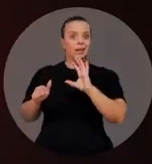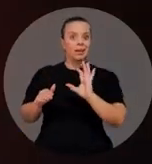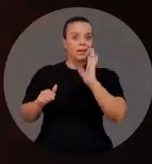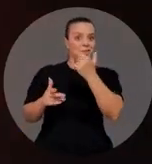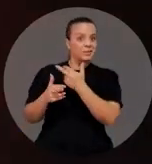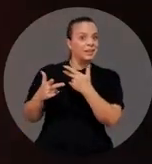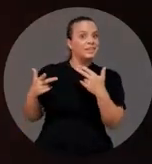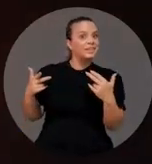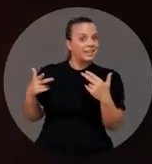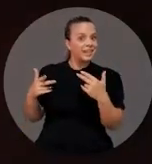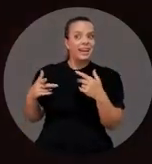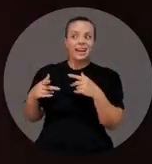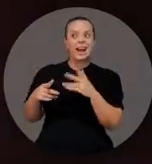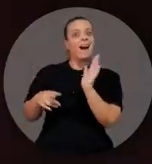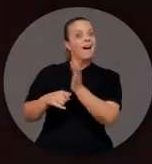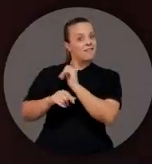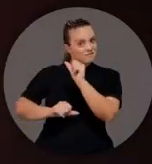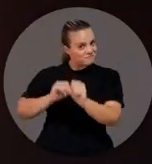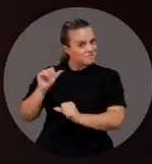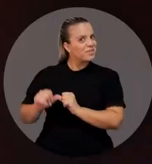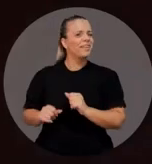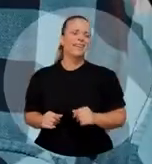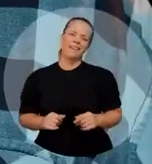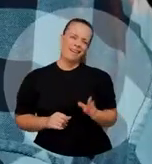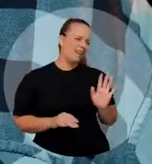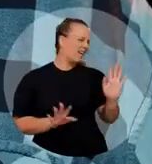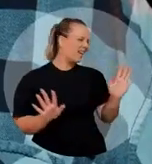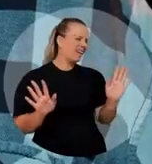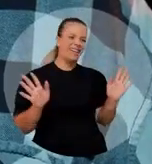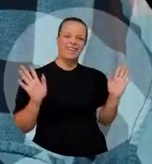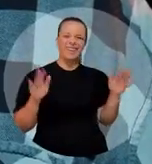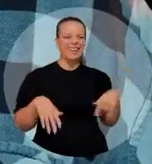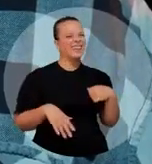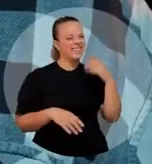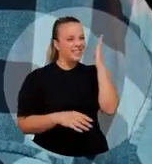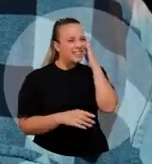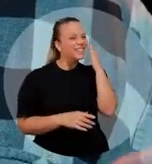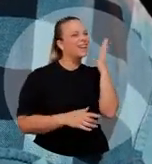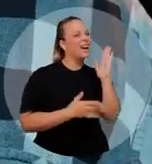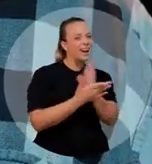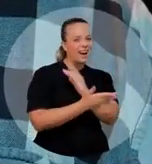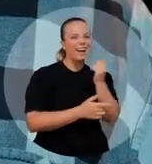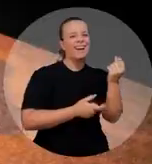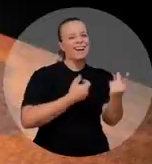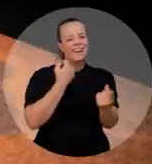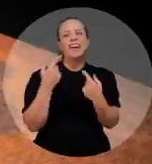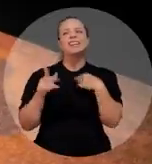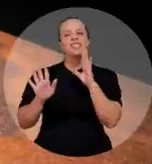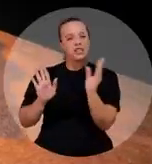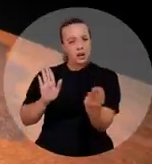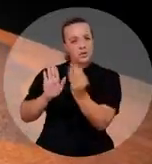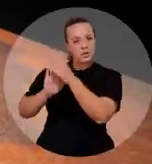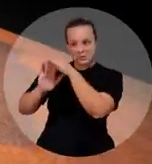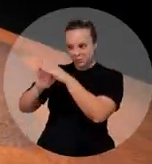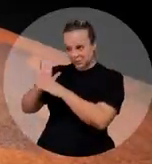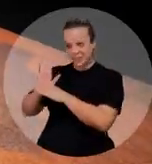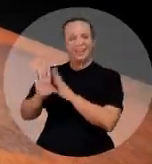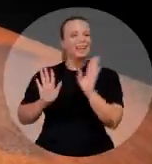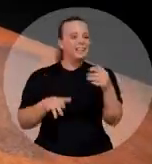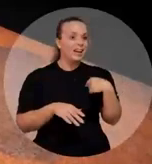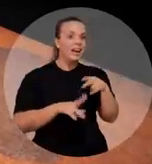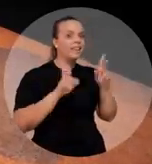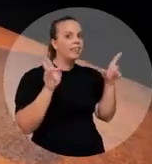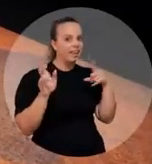coisa que acontece, assim, que aí muda o filme, hein? É, mas isso a gente já tá esperando algumas coisas nesse tá sentido. Tá no roteiro já, né? Tá,